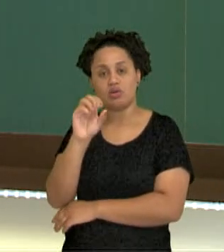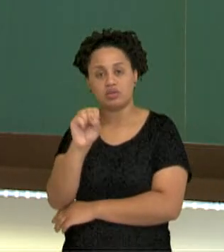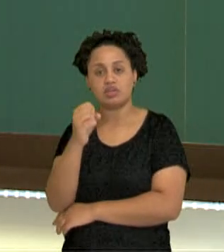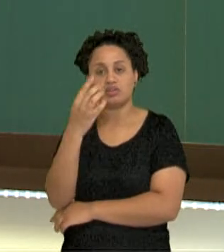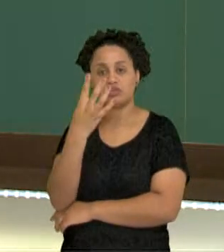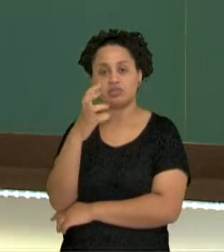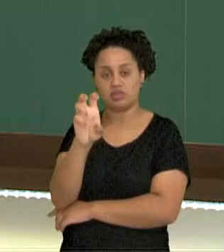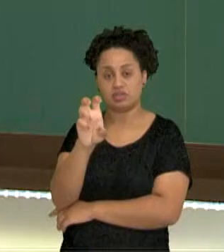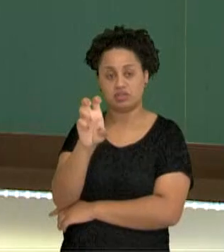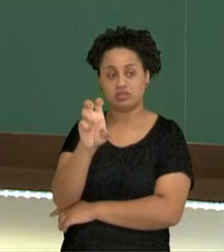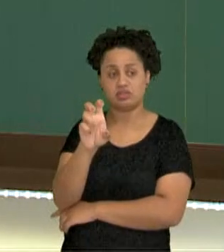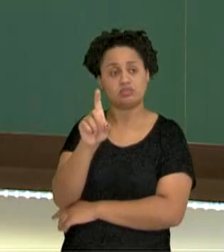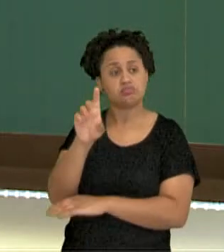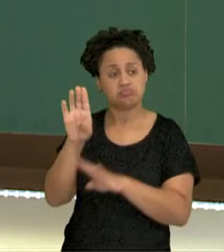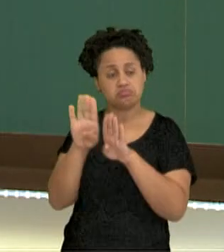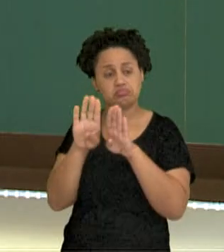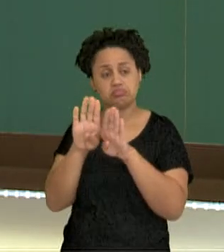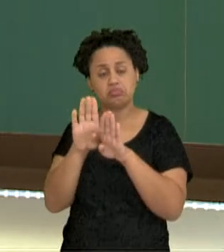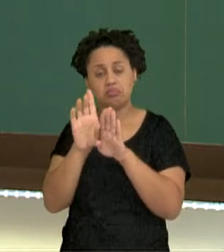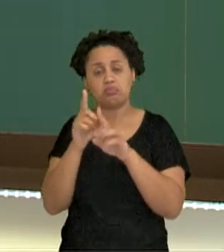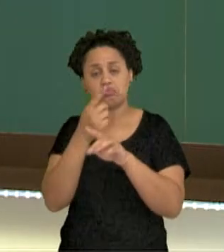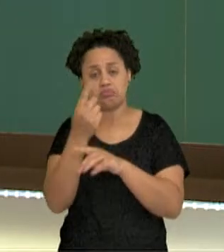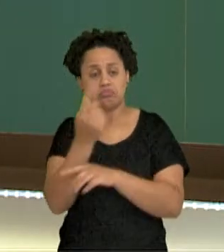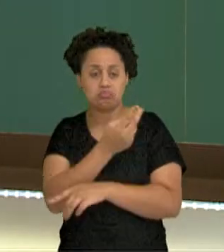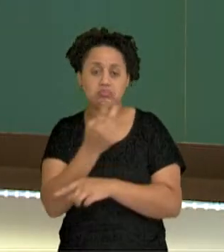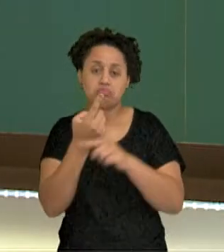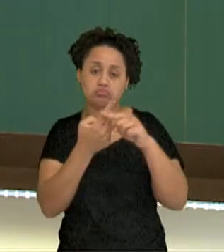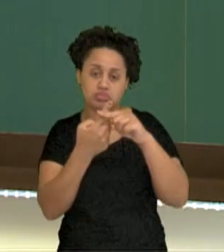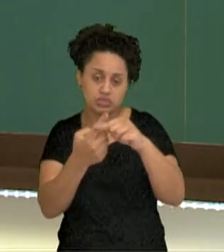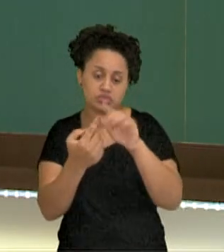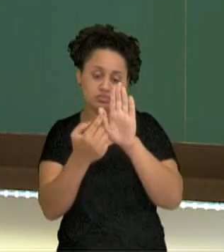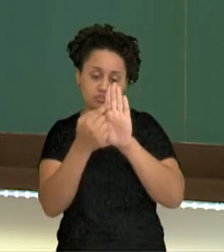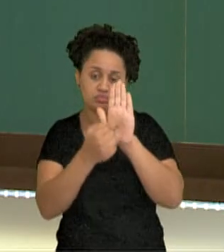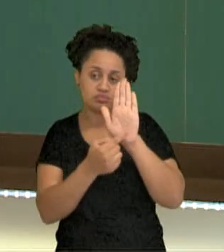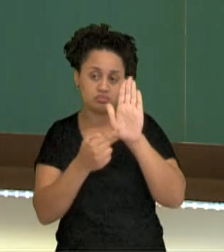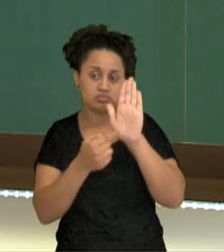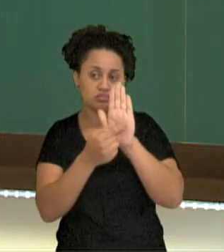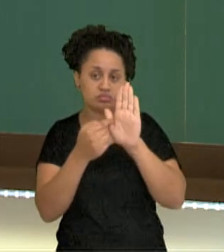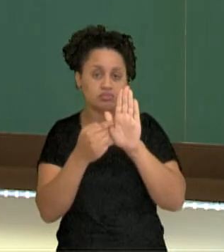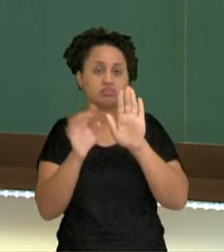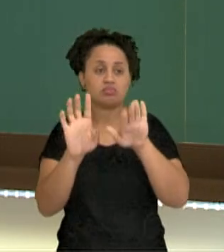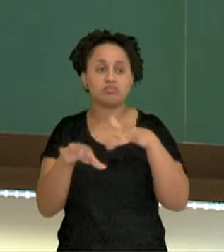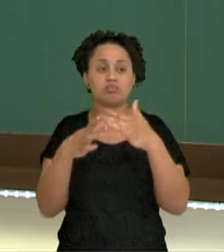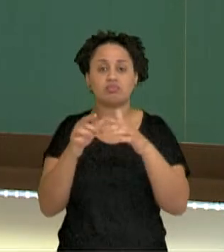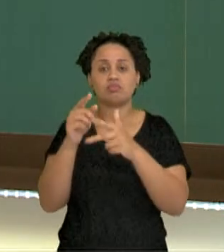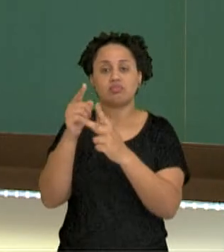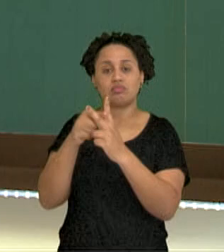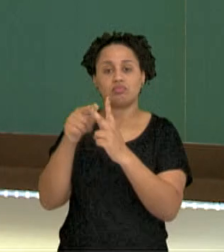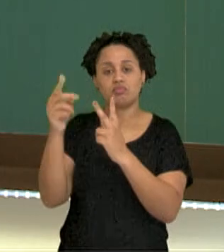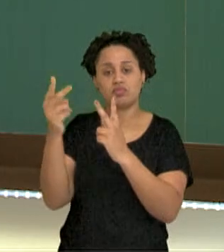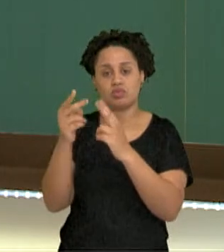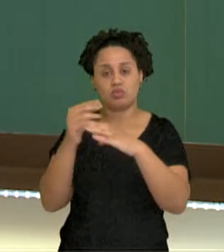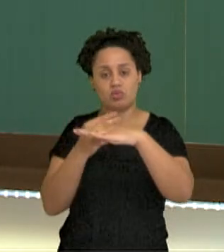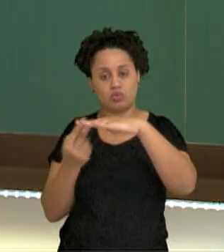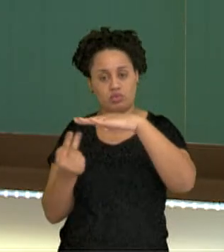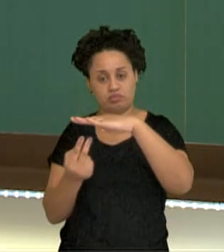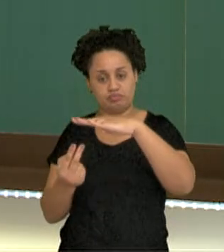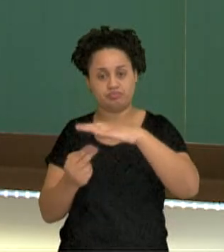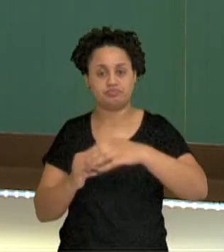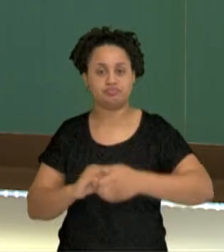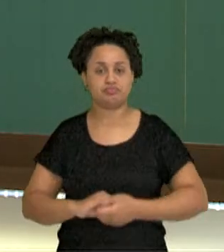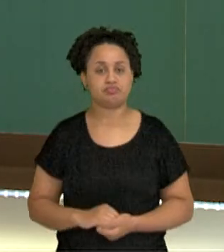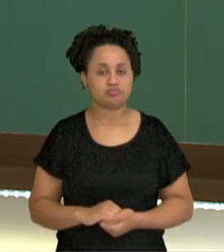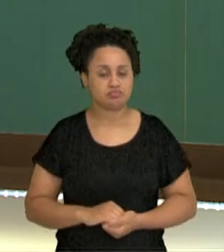o mesmo sinal, inclusive, né, porque ele é positivo no quarto quadrante, que é igual a raiz de 2 sobre 2. Então,